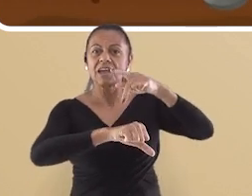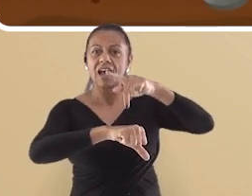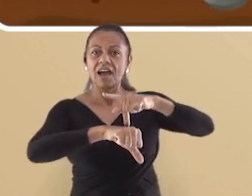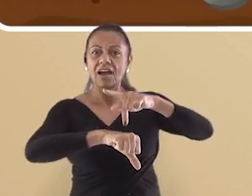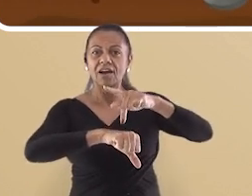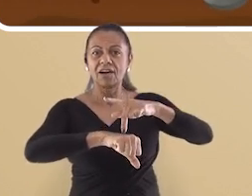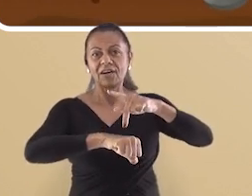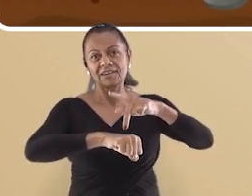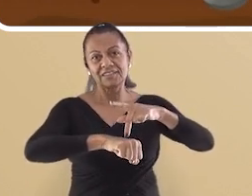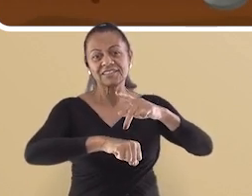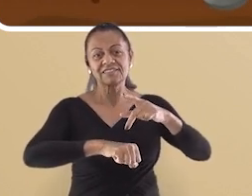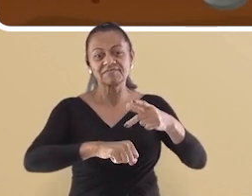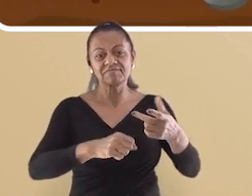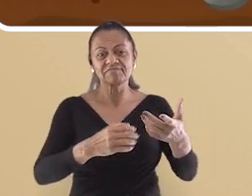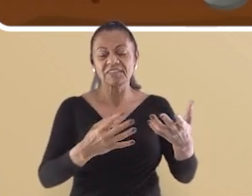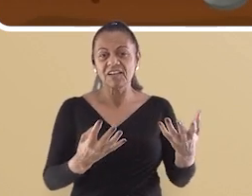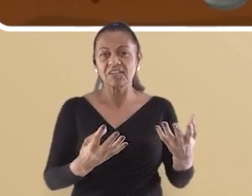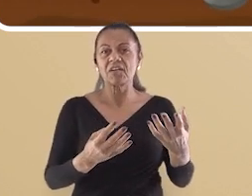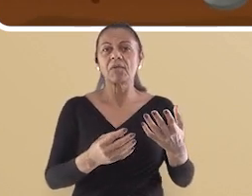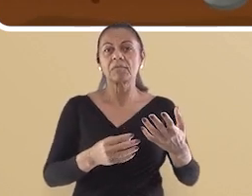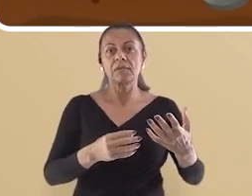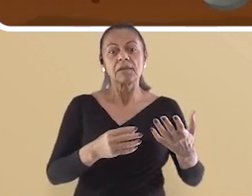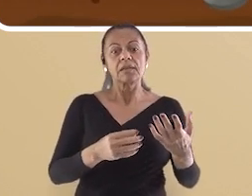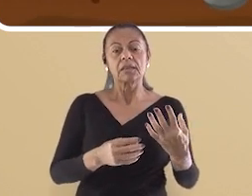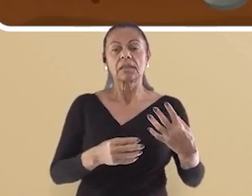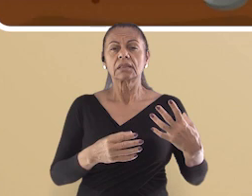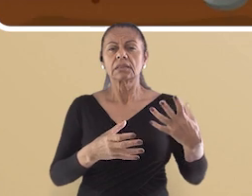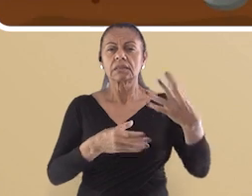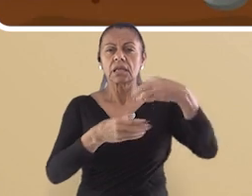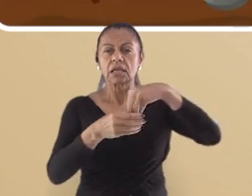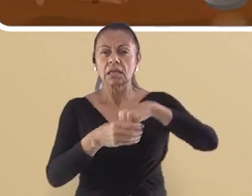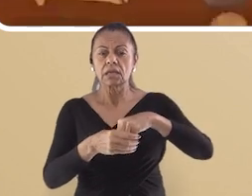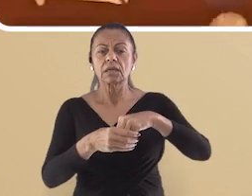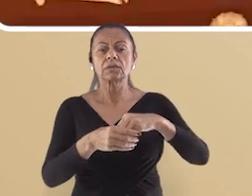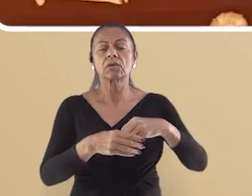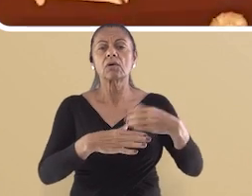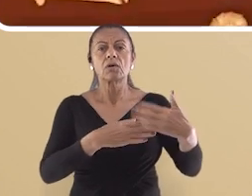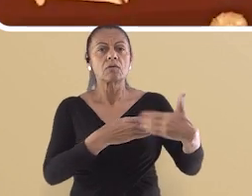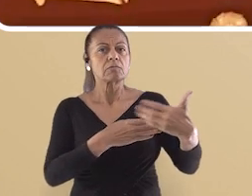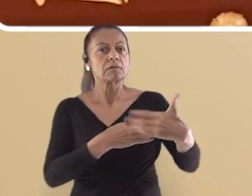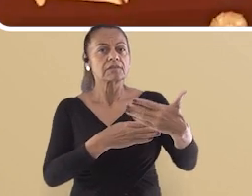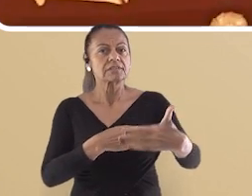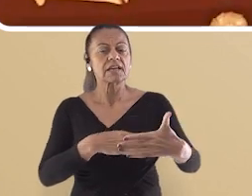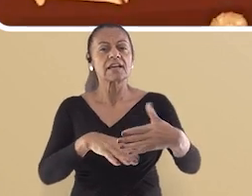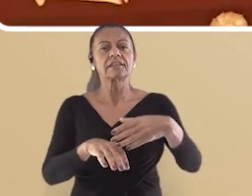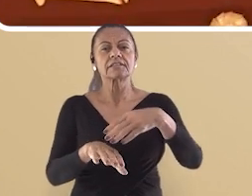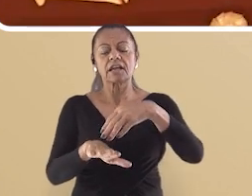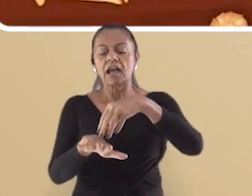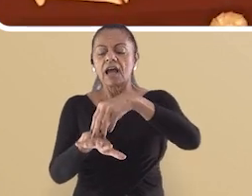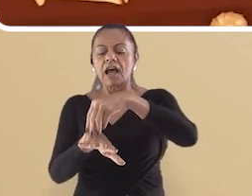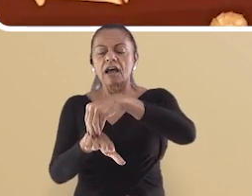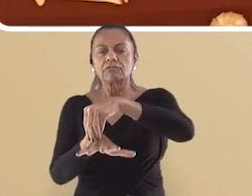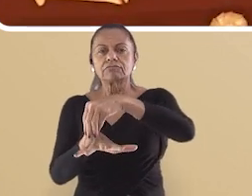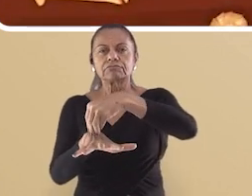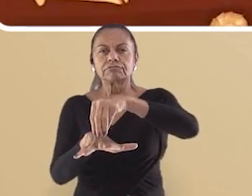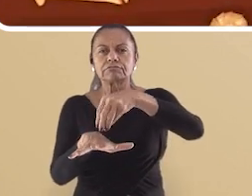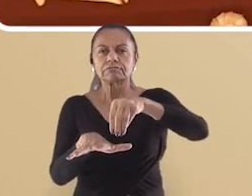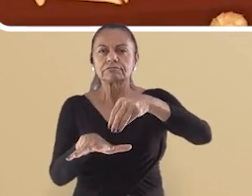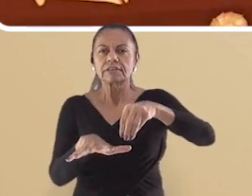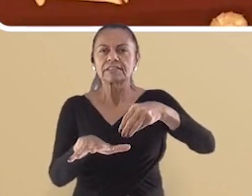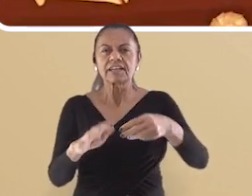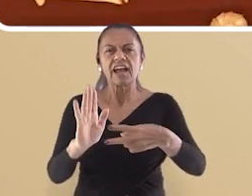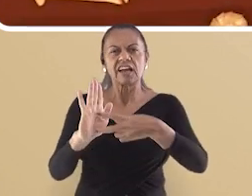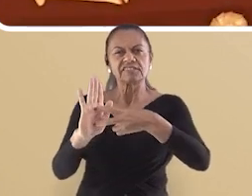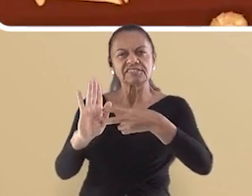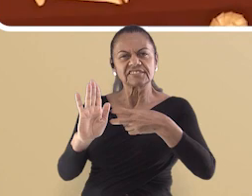compactação, até que esses se transformem em rochas sedimentares. Ao formar as rochas com os restos de organismos dentro delas, o